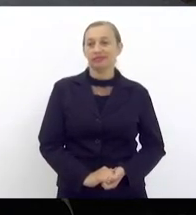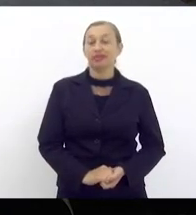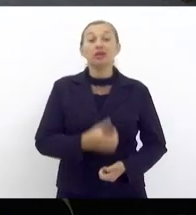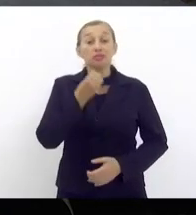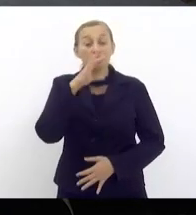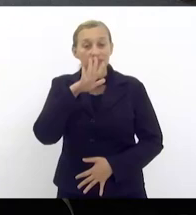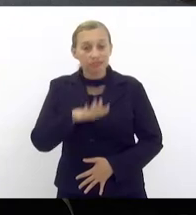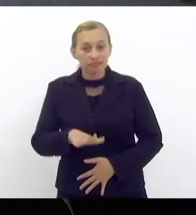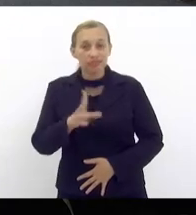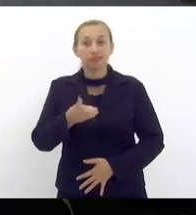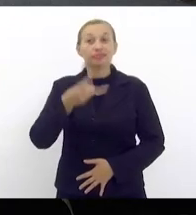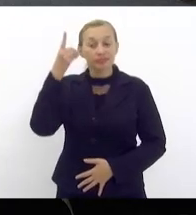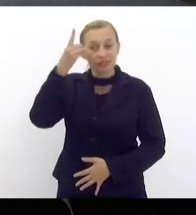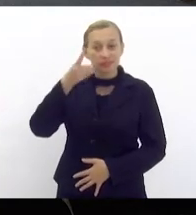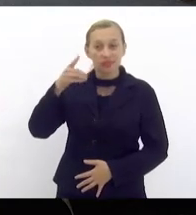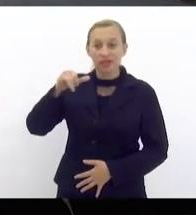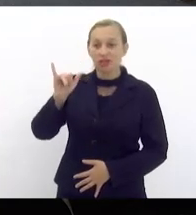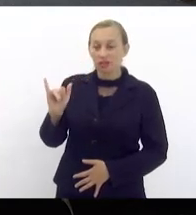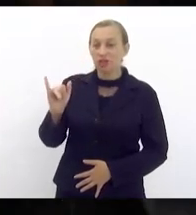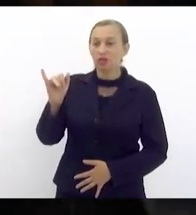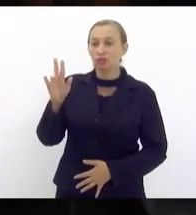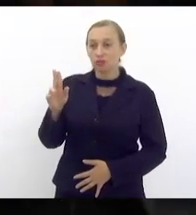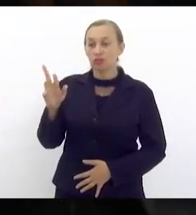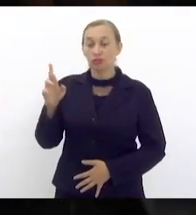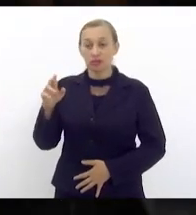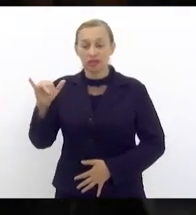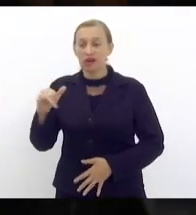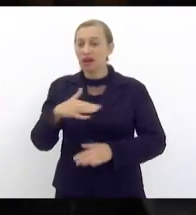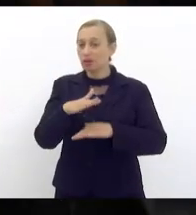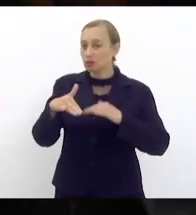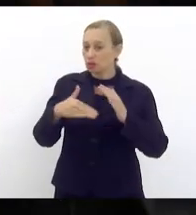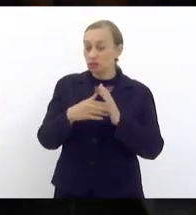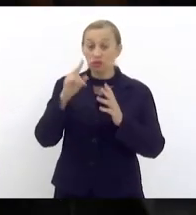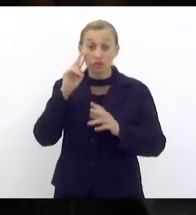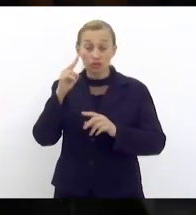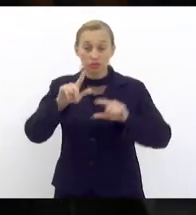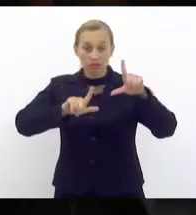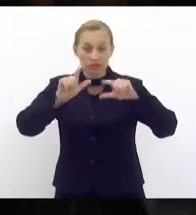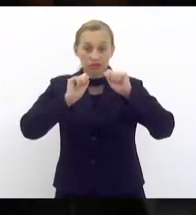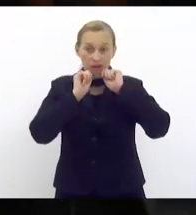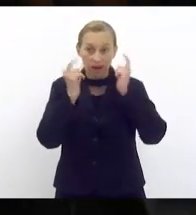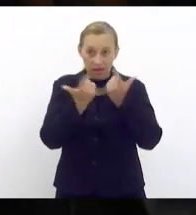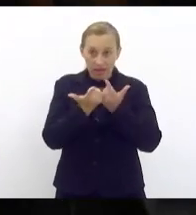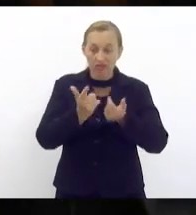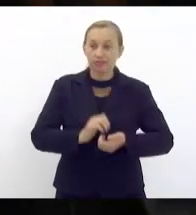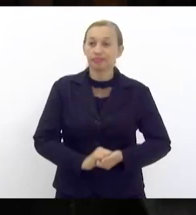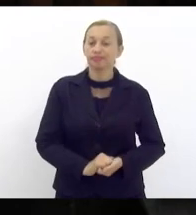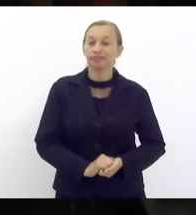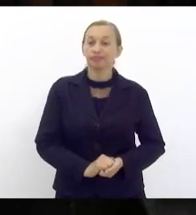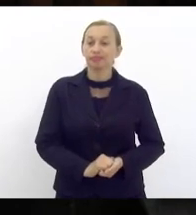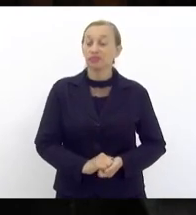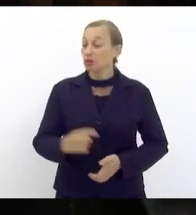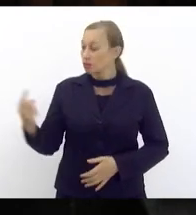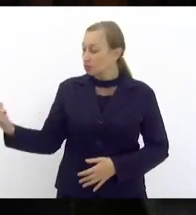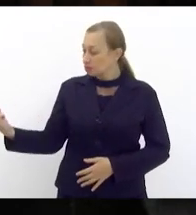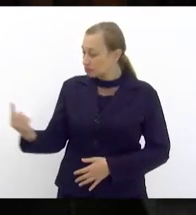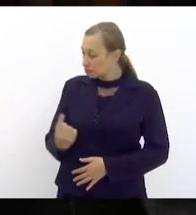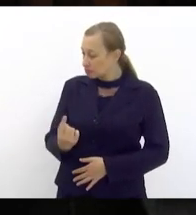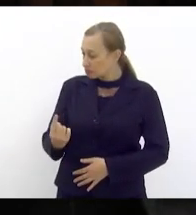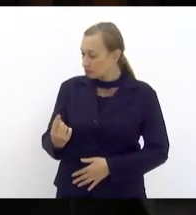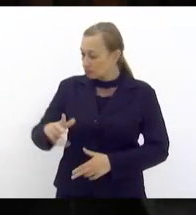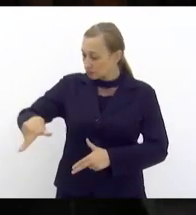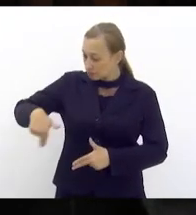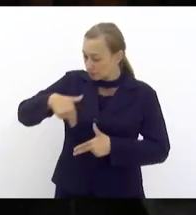Boa tarde Deputado Yuri Boa tarde todos e todas que nos assistem pela TV alerj eu venho Hoje a Tribuna